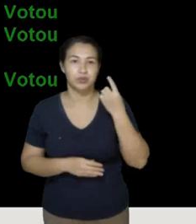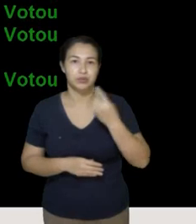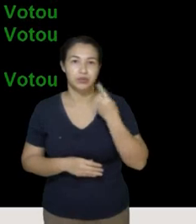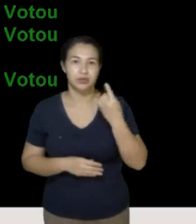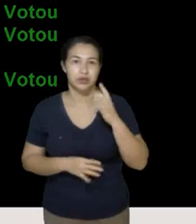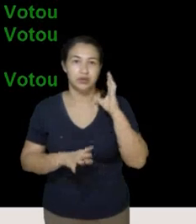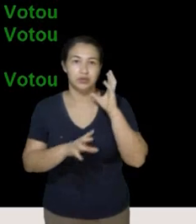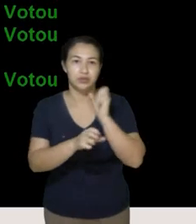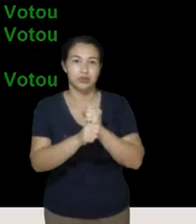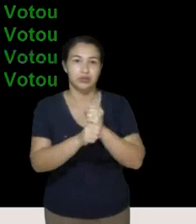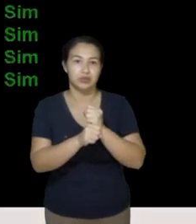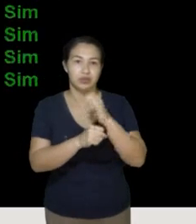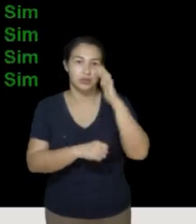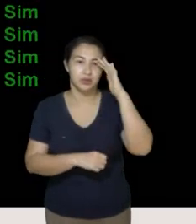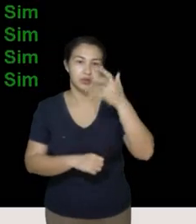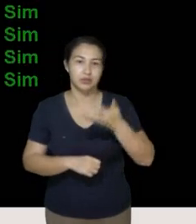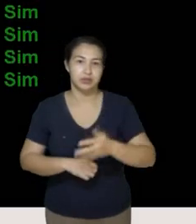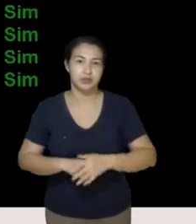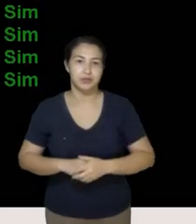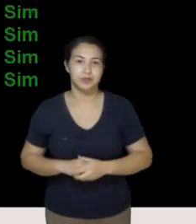colhemos o resultado,